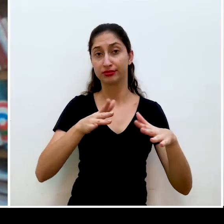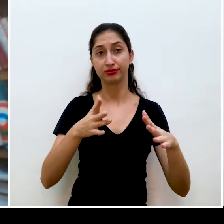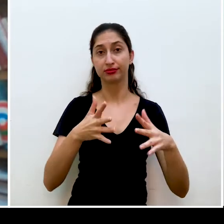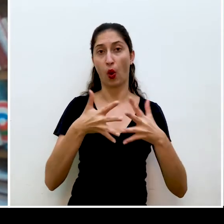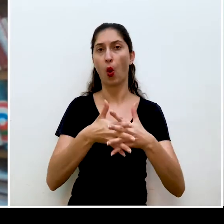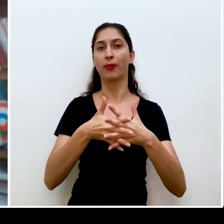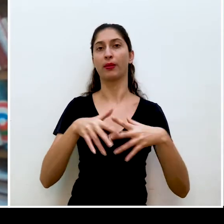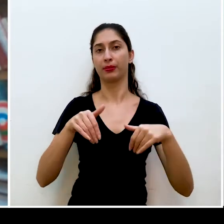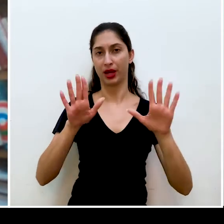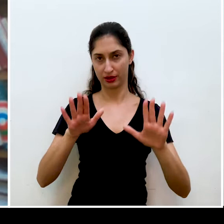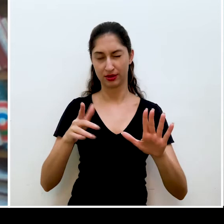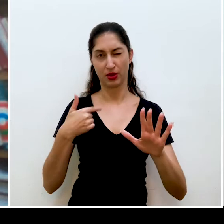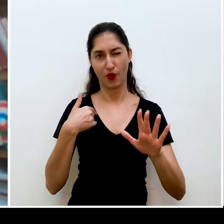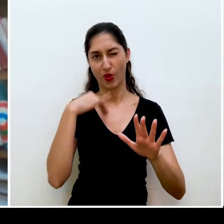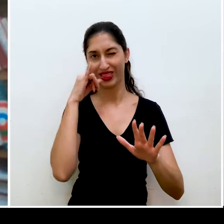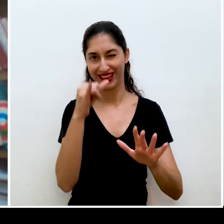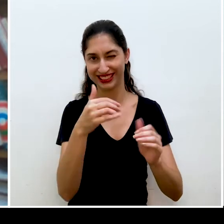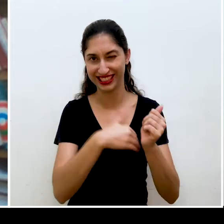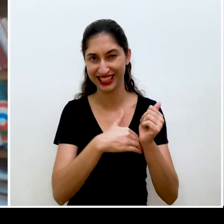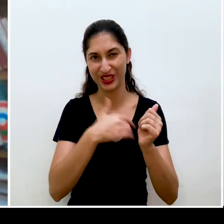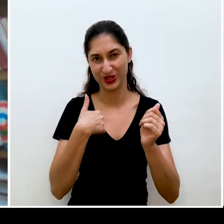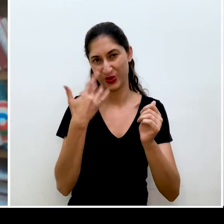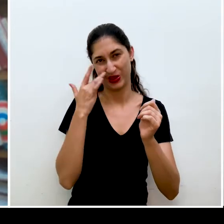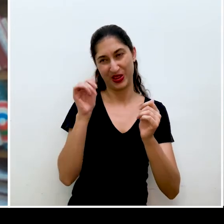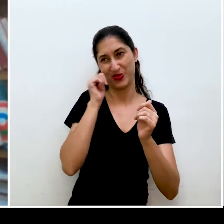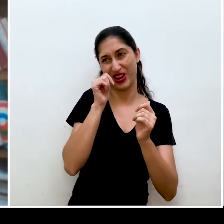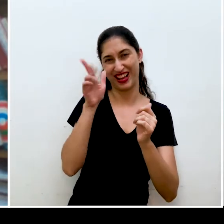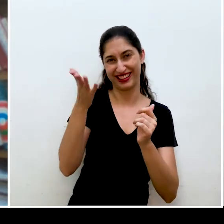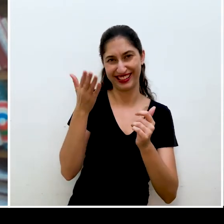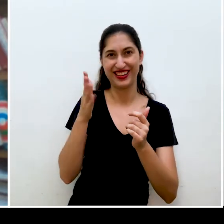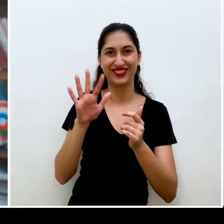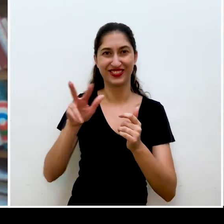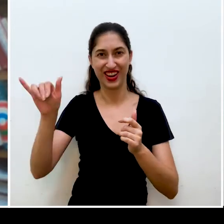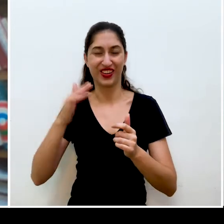Só para contar o segredo, não sei se a Silvia vai gostar ou não, eu, ela e a Natália